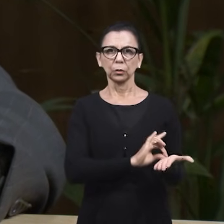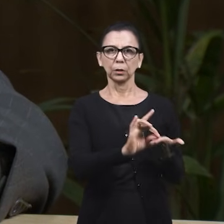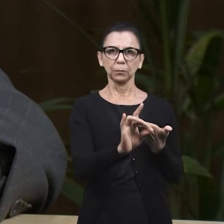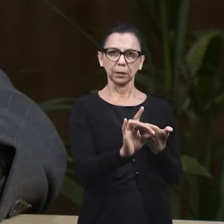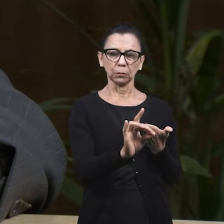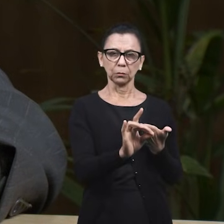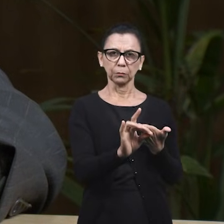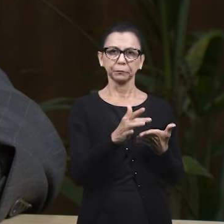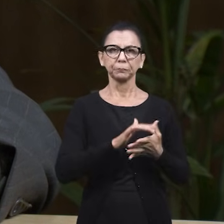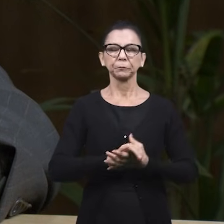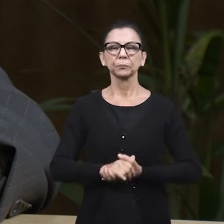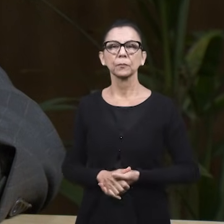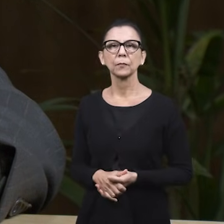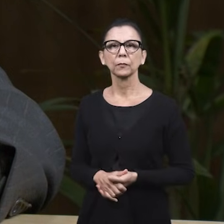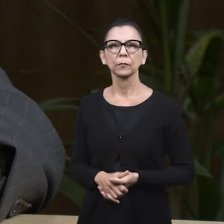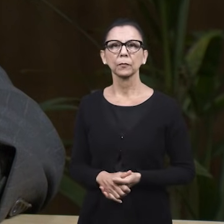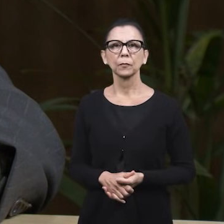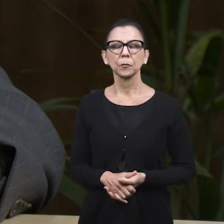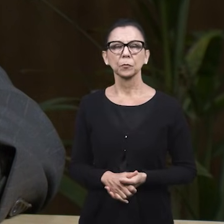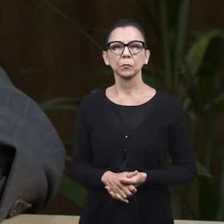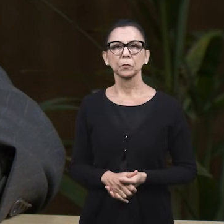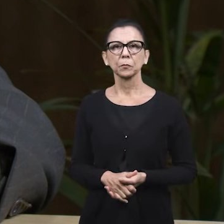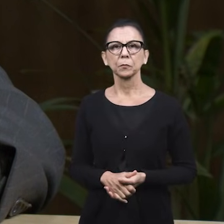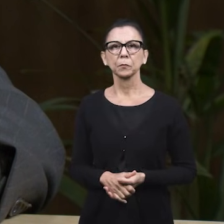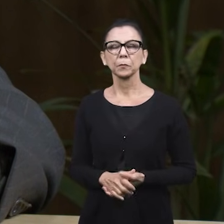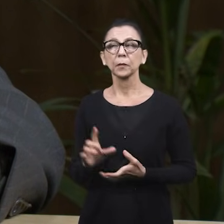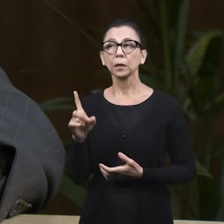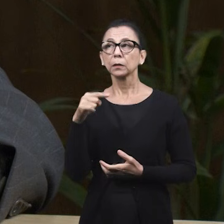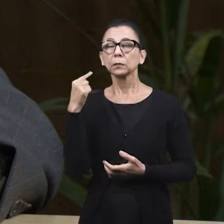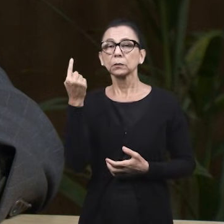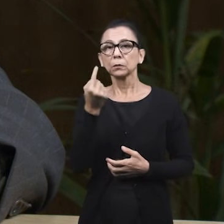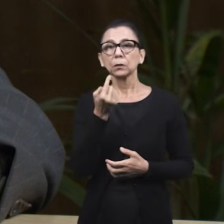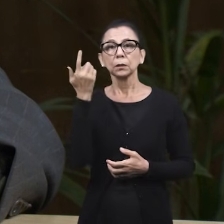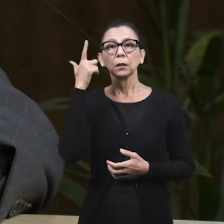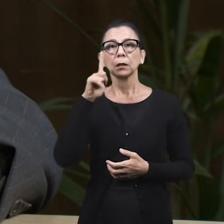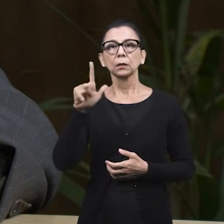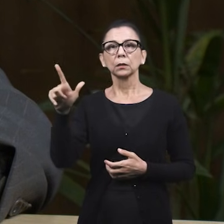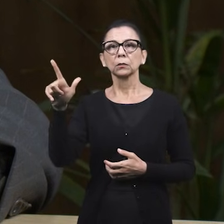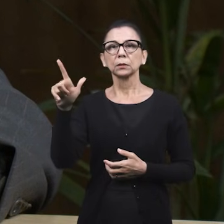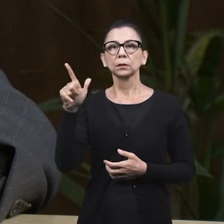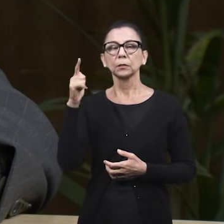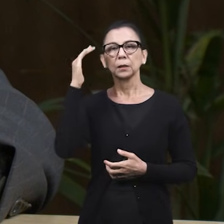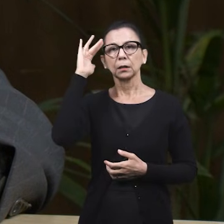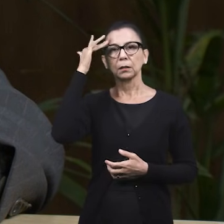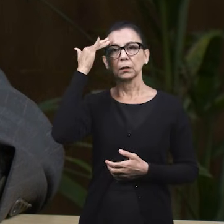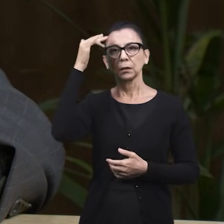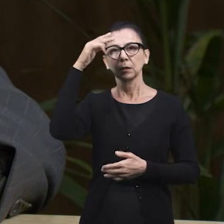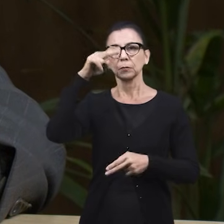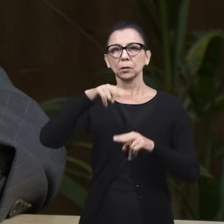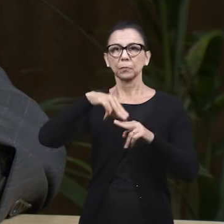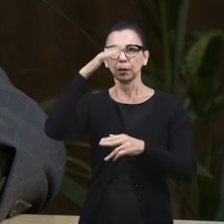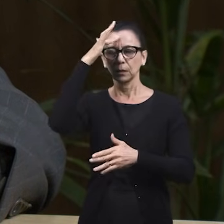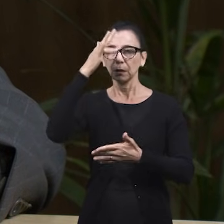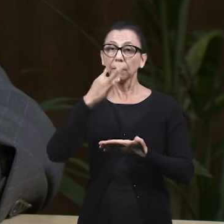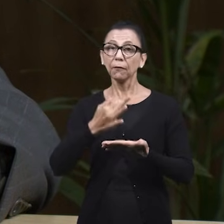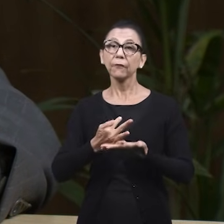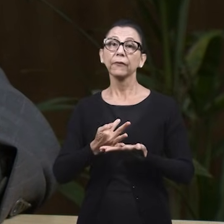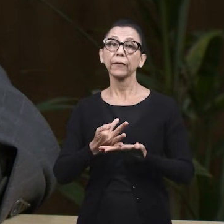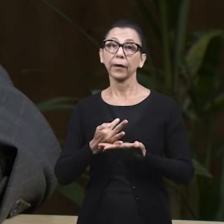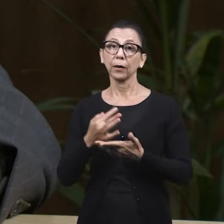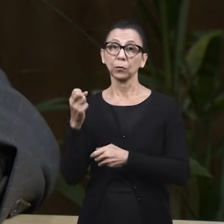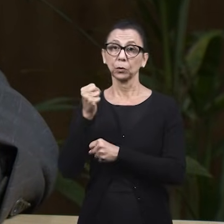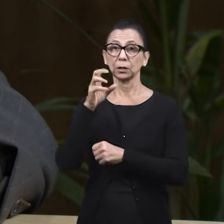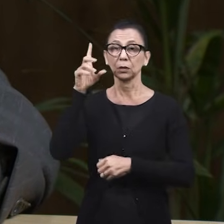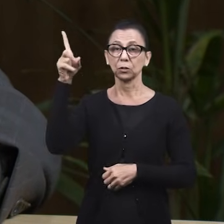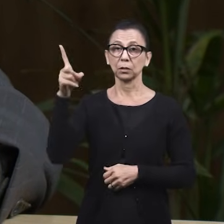o inimigo e vingativo. Então, nós alcançamos as coisas de Deus pela fé. O homem,